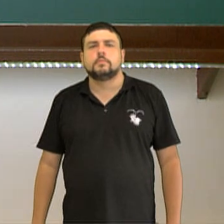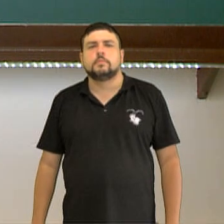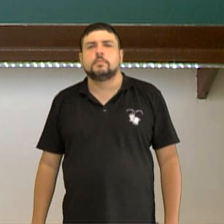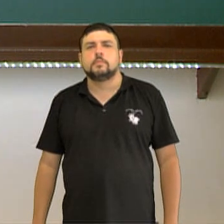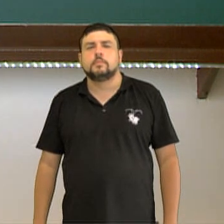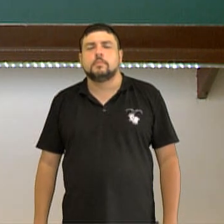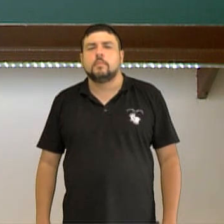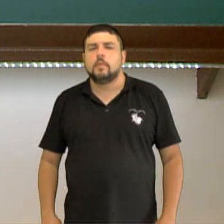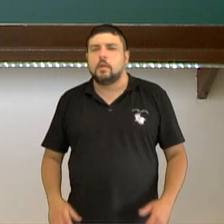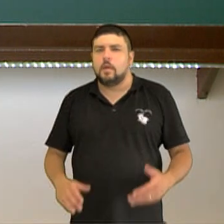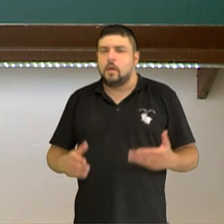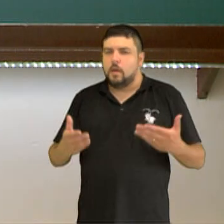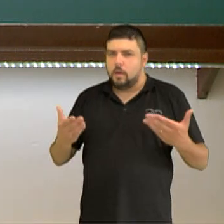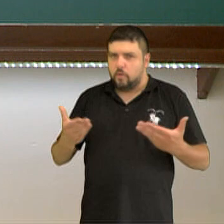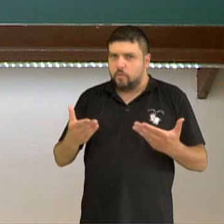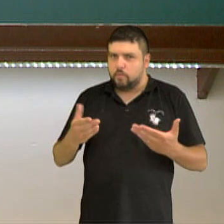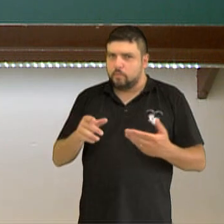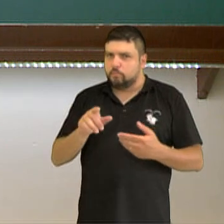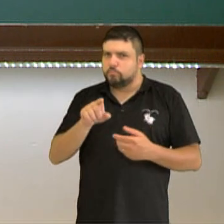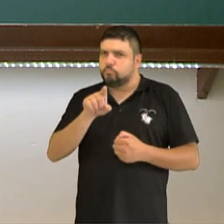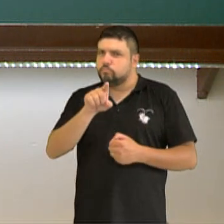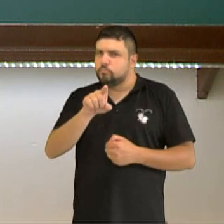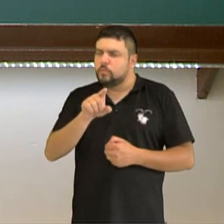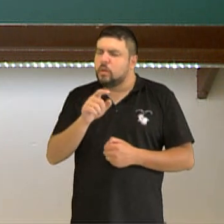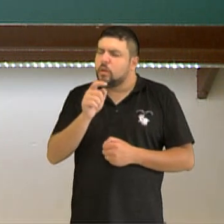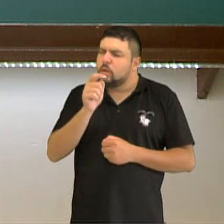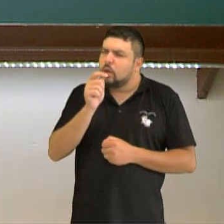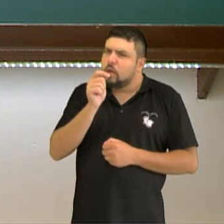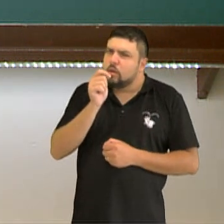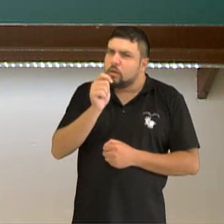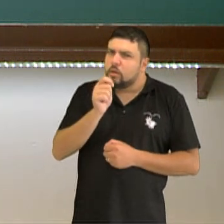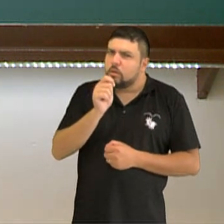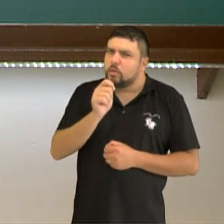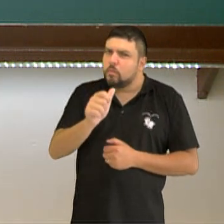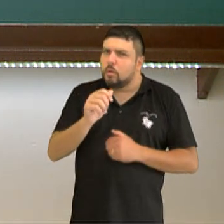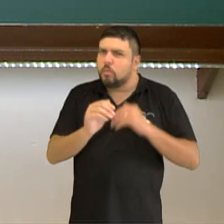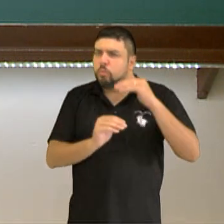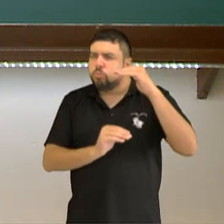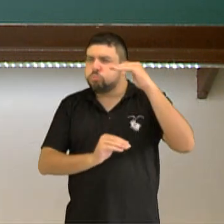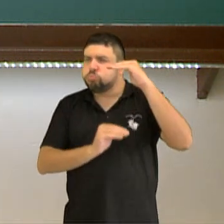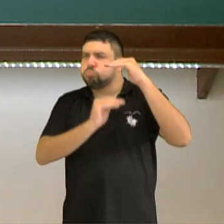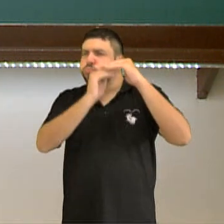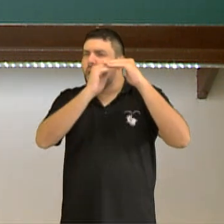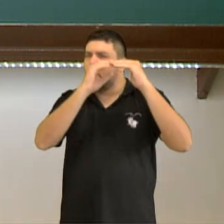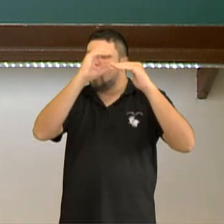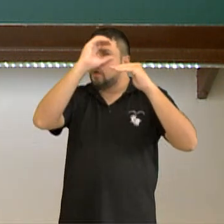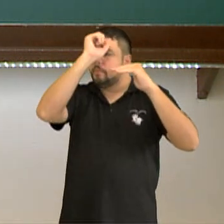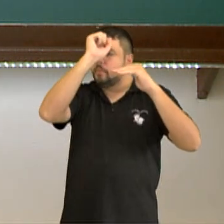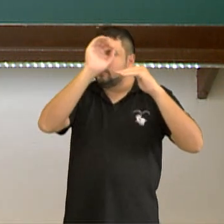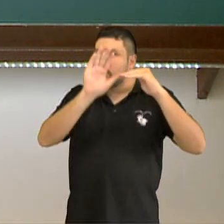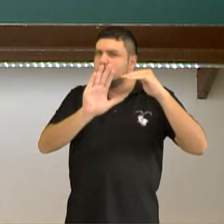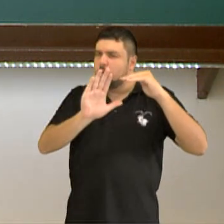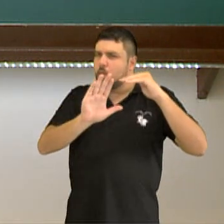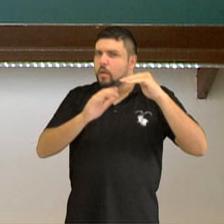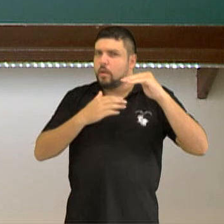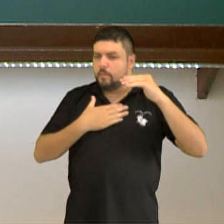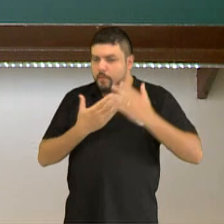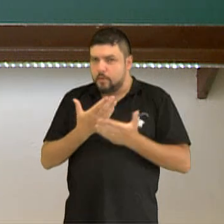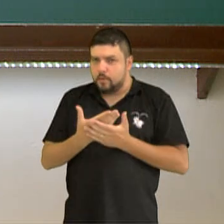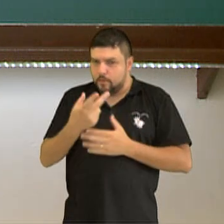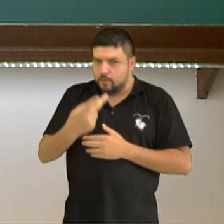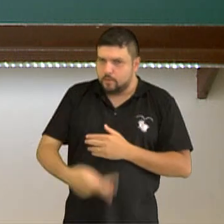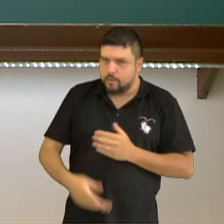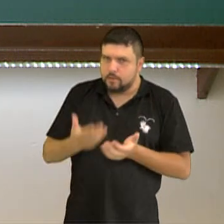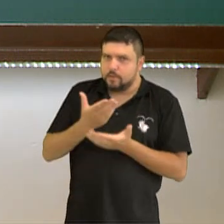Agora você já está com a bagagem quase completa para essa aula. Então vamos fazer uns exercícios e